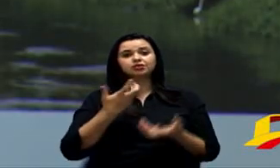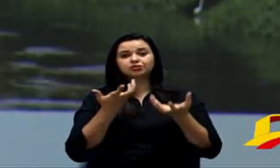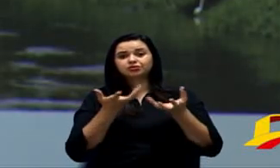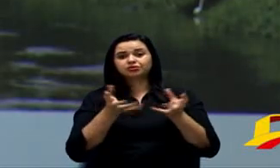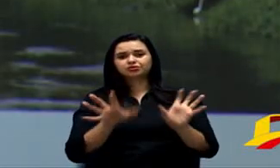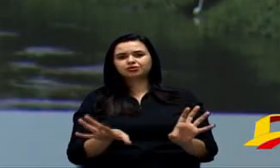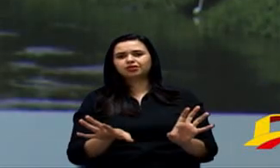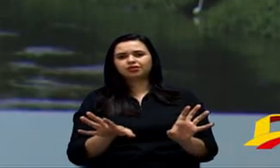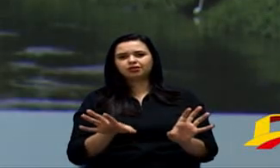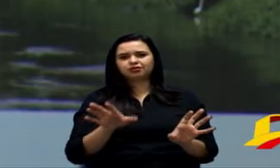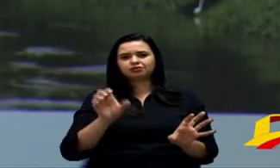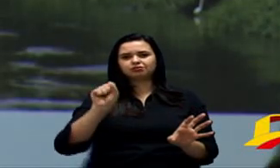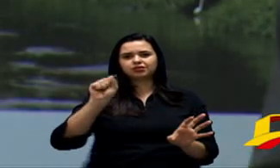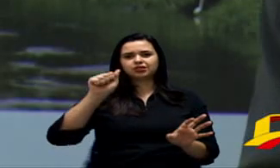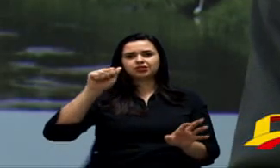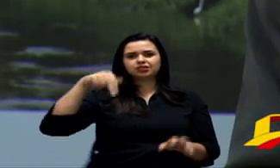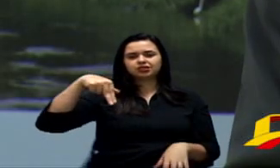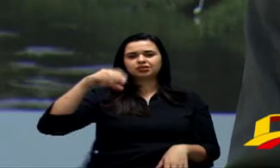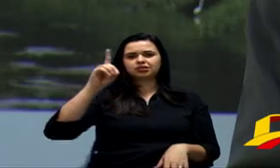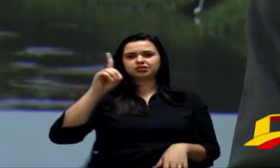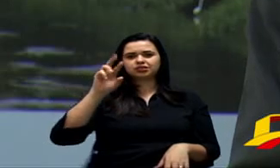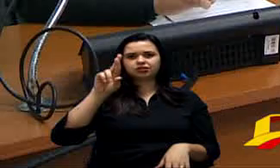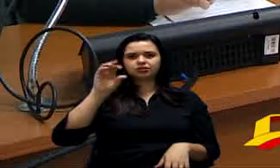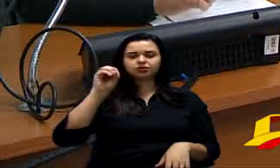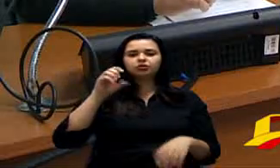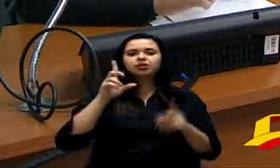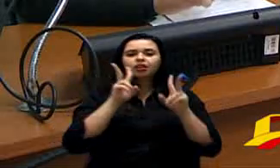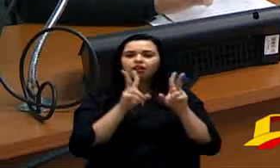Black. Eu não quero.